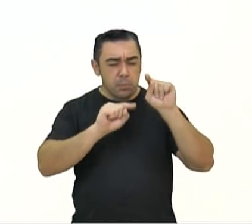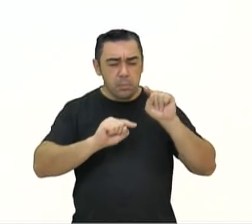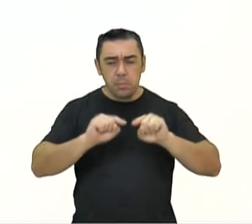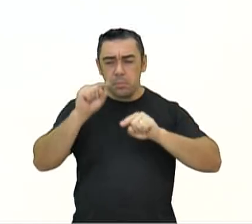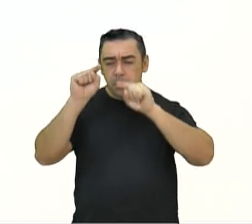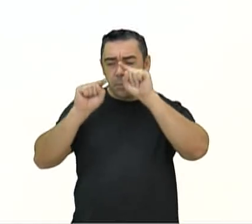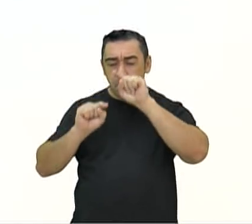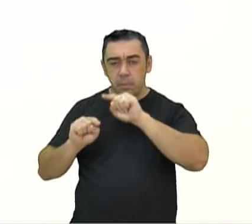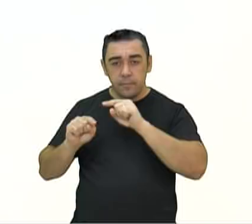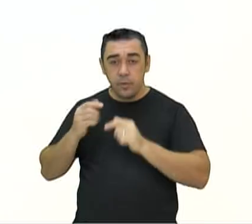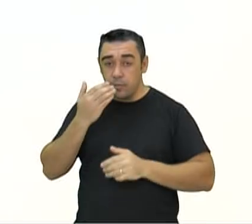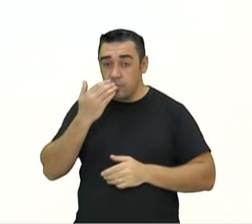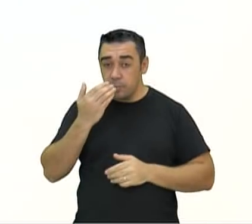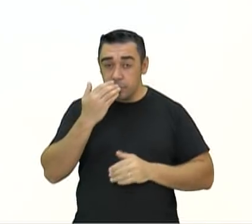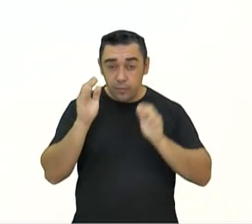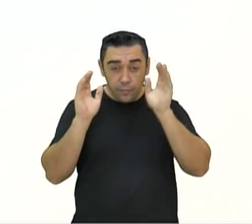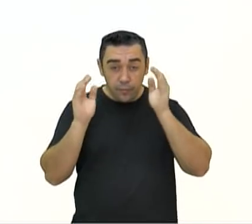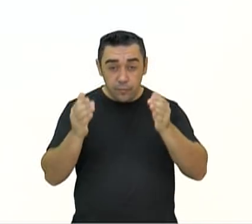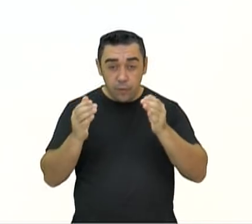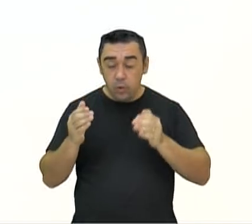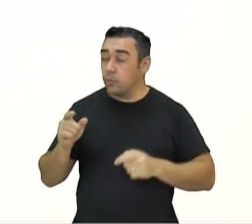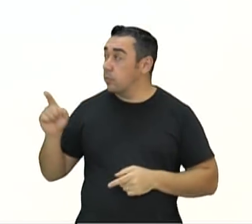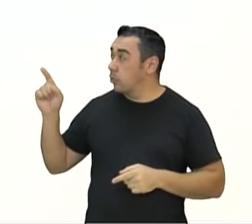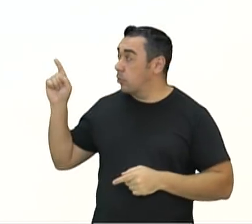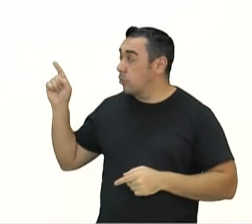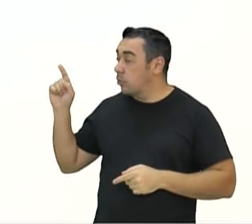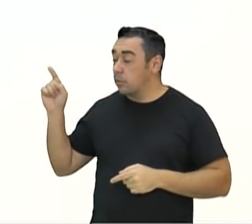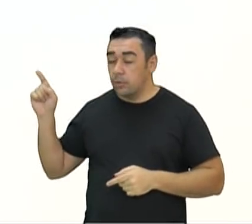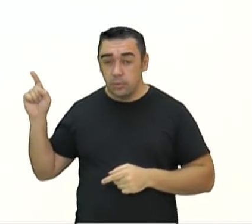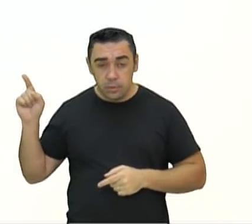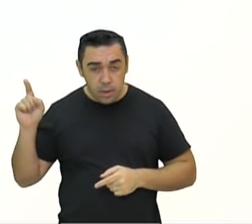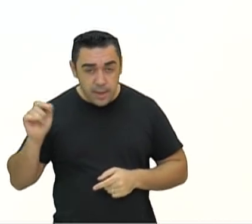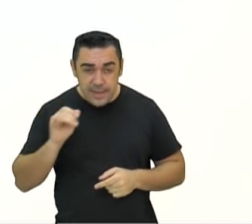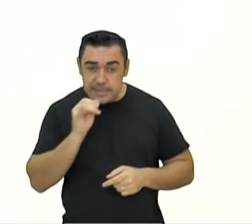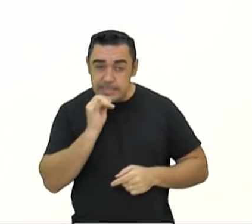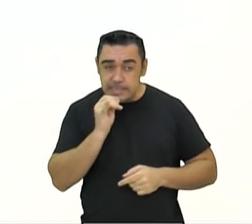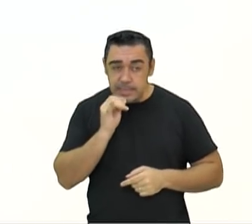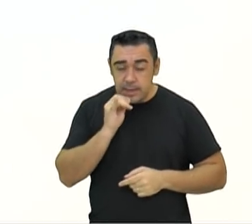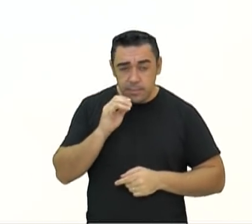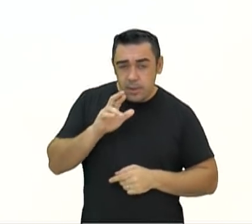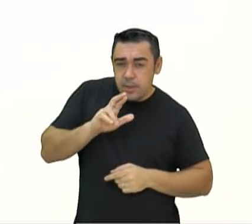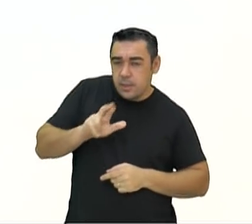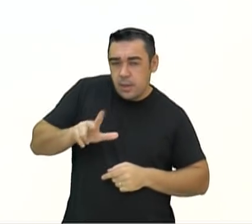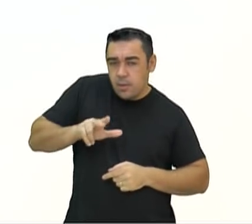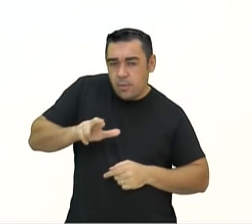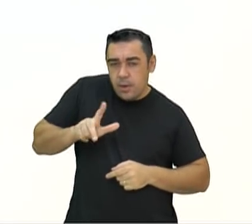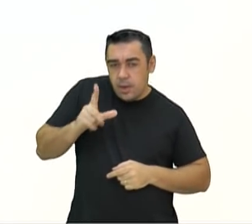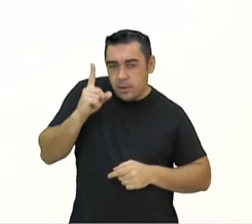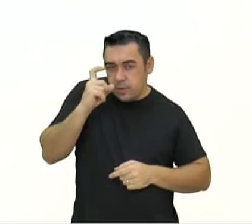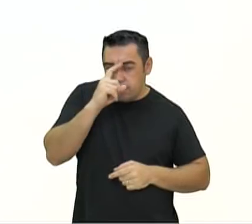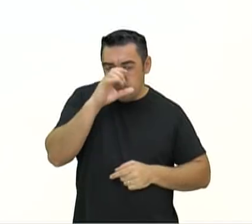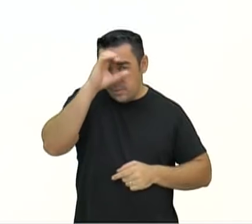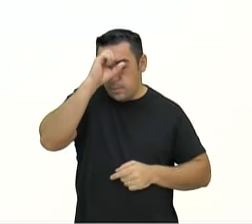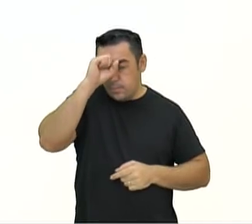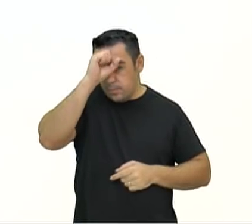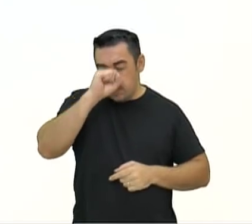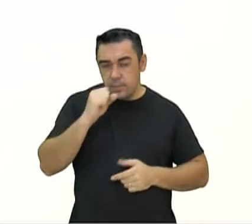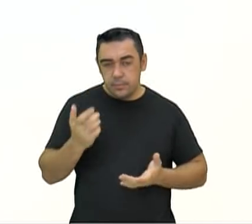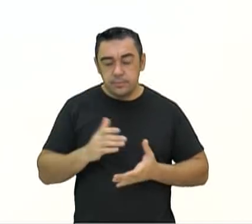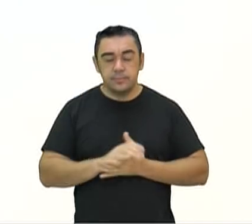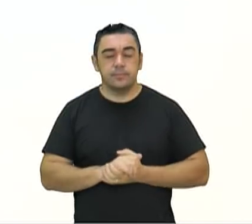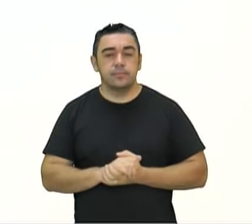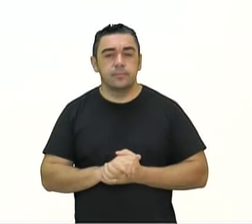slides, eu vou pedir para focar aqui nos slides para vocês, então, terem esses exemplos para ver que não é tão difícil assim, para aprender aí o grau